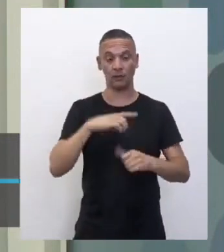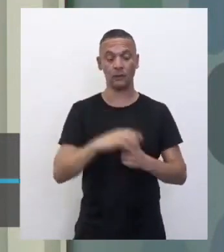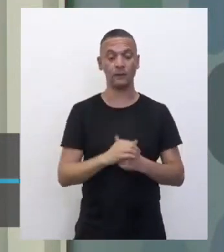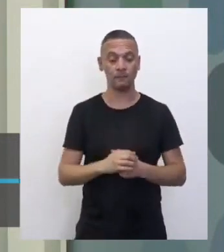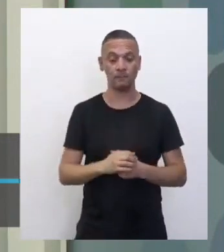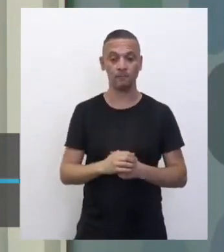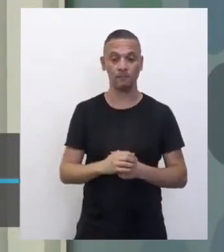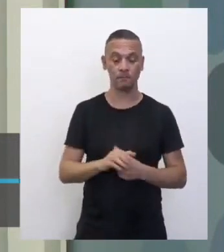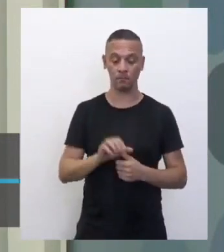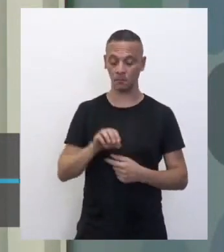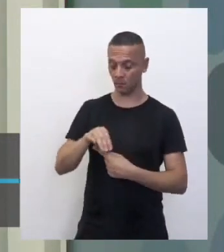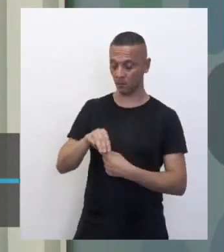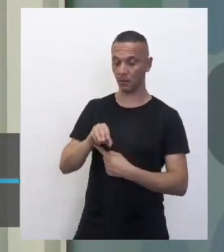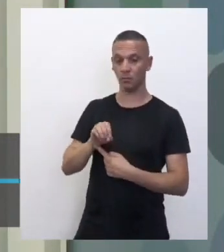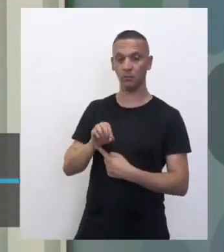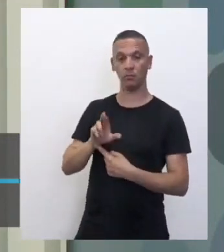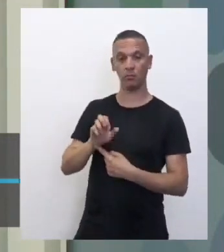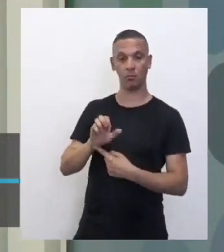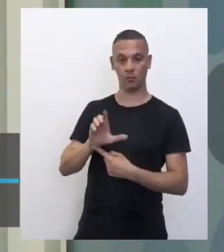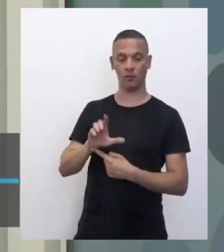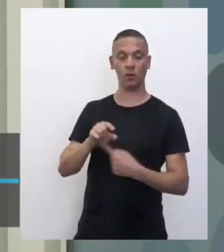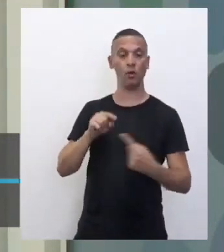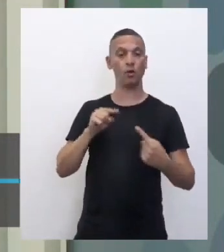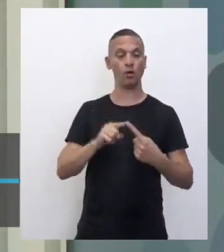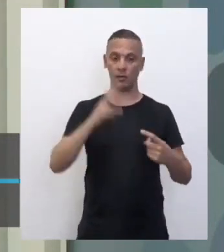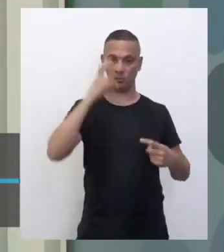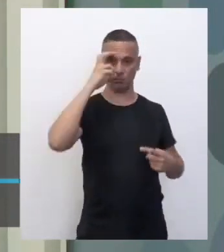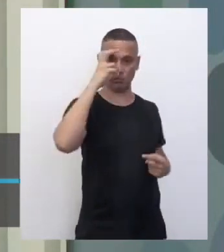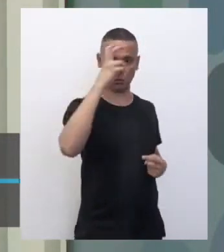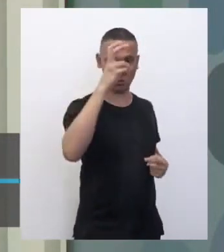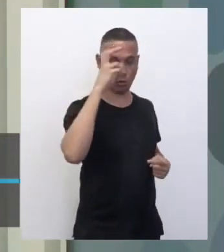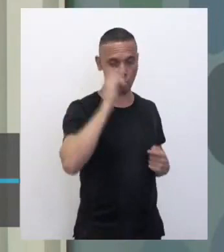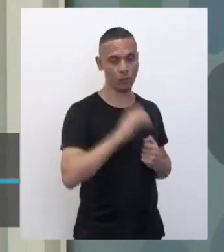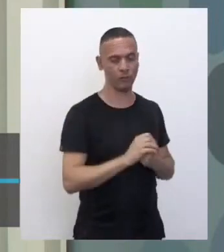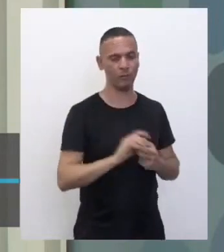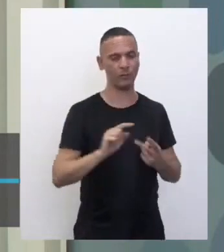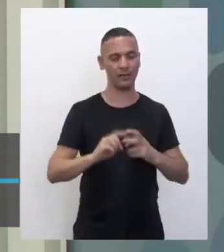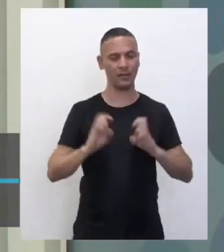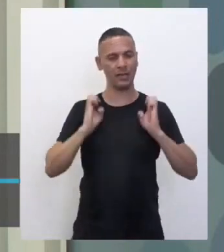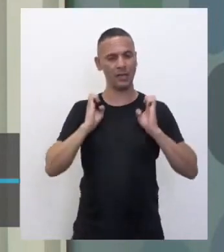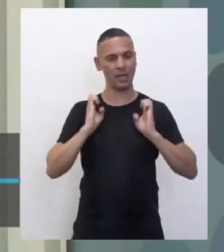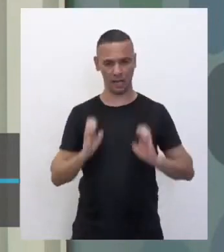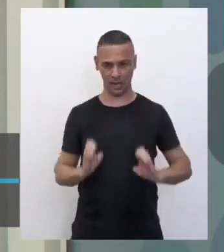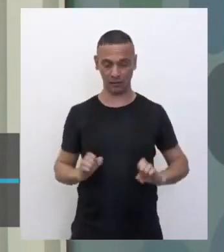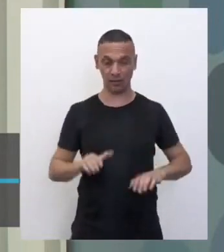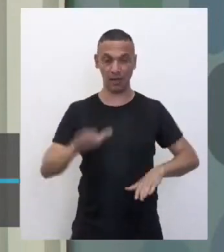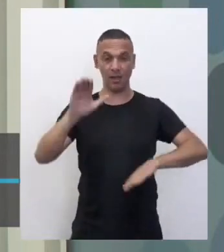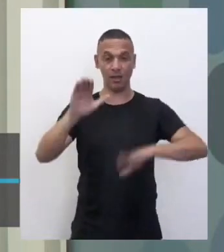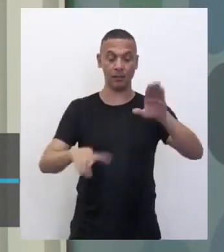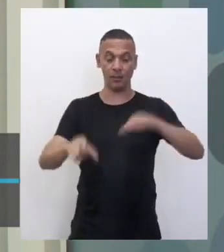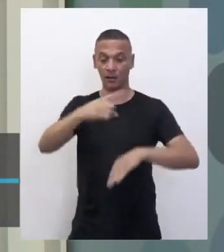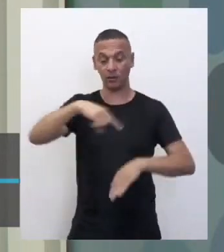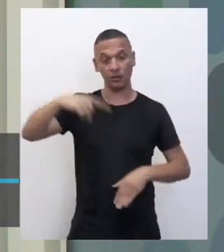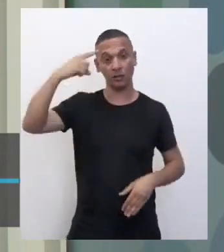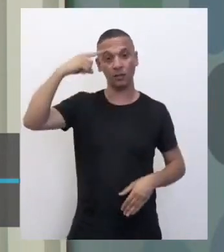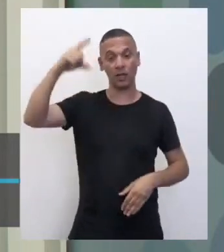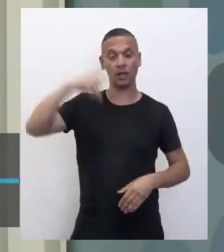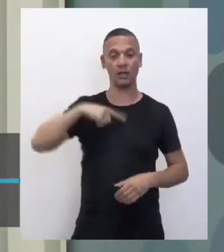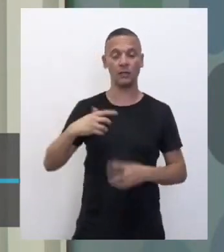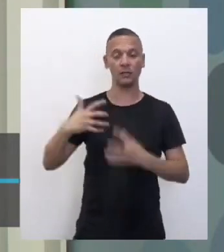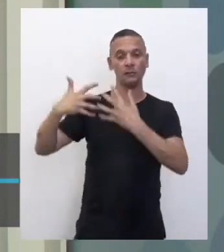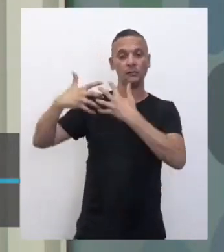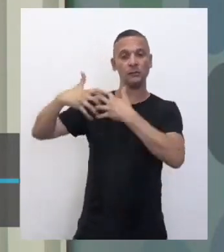moral ela é cultural, né? A ética vai depender um pouco da visão que a gente constrói sobre ela. Se eu entender que a ética é uma